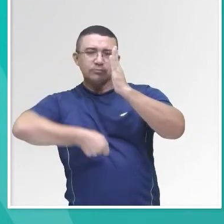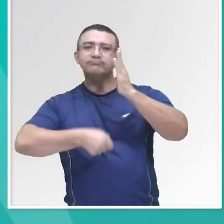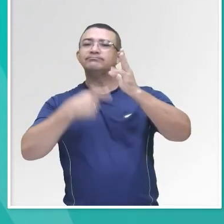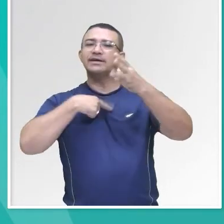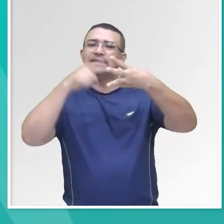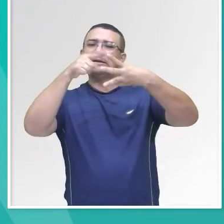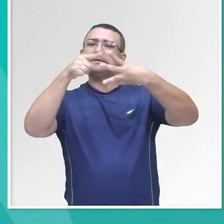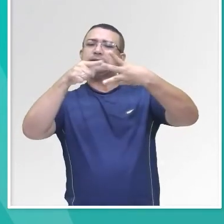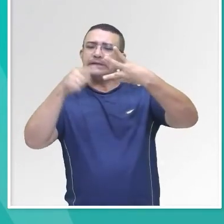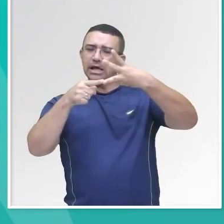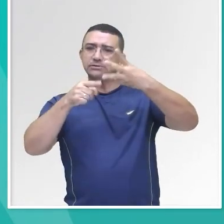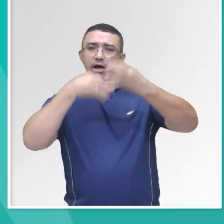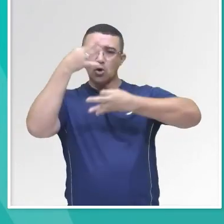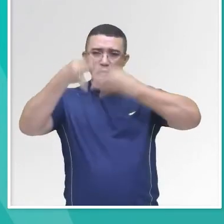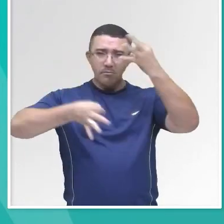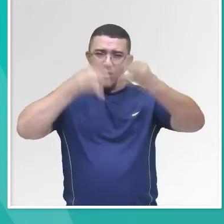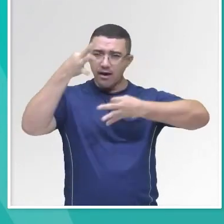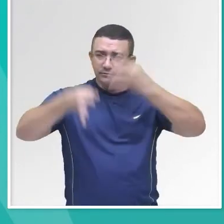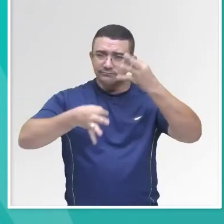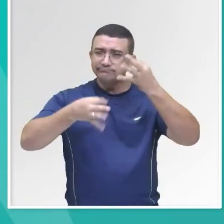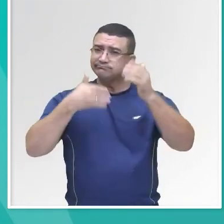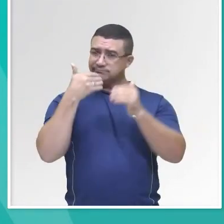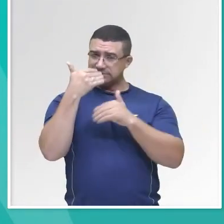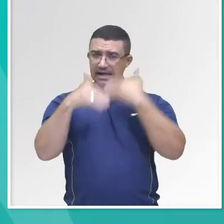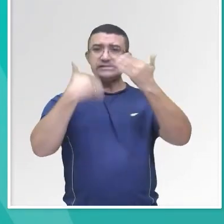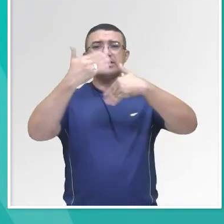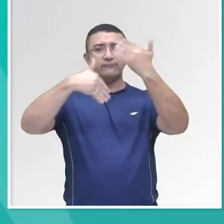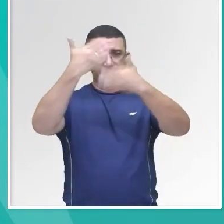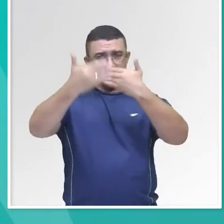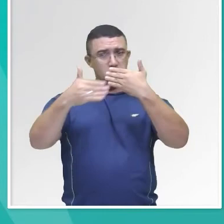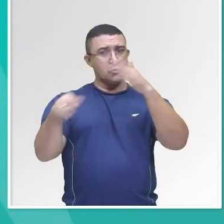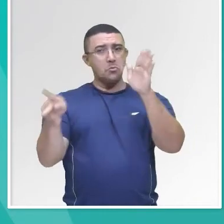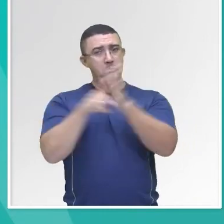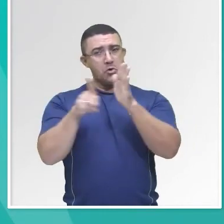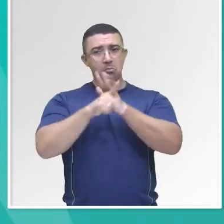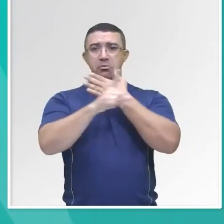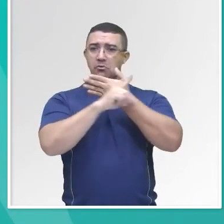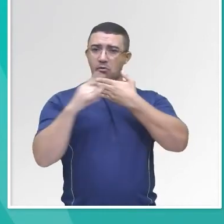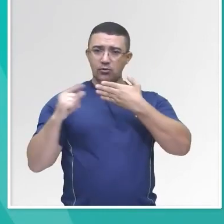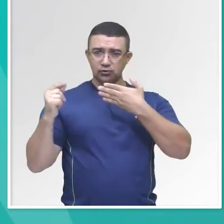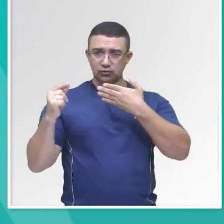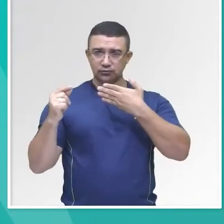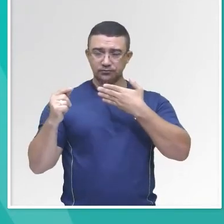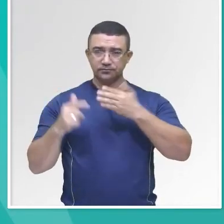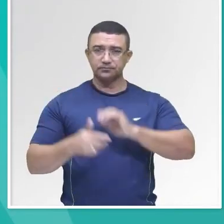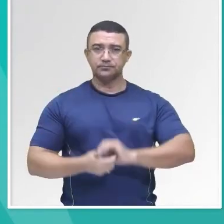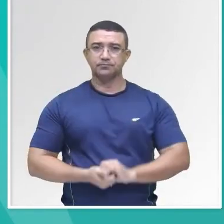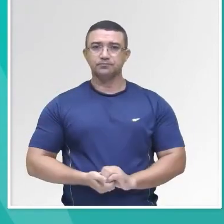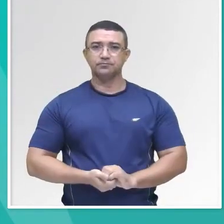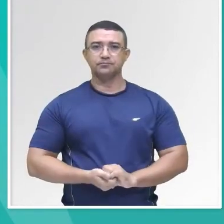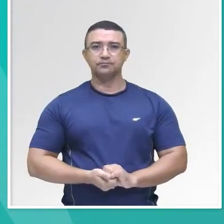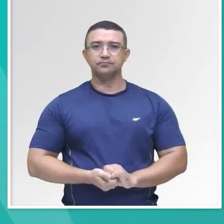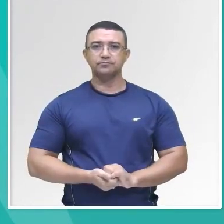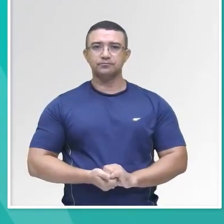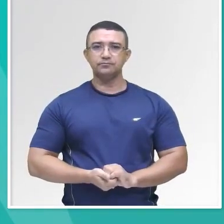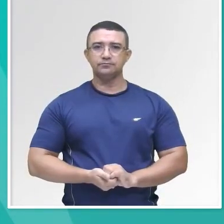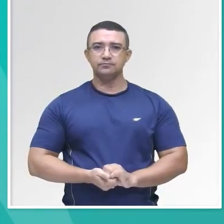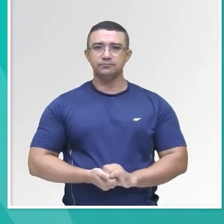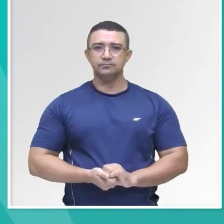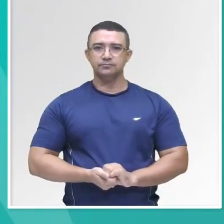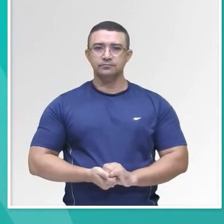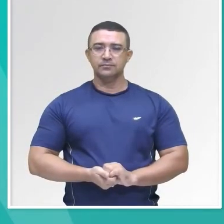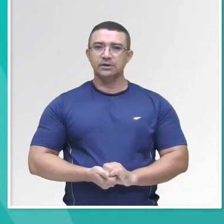vão sendo desenvolvidos pelo autor, né? Então, gente, olha só. Aqui,